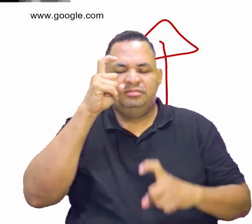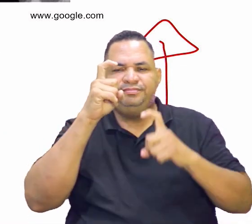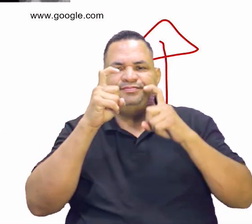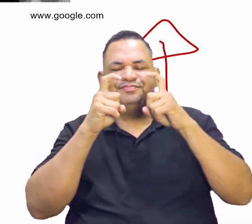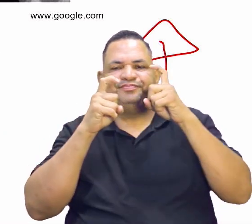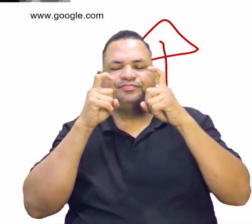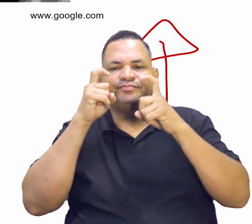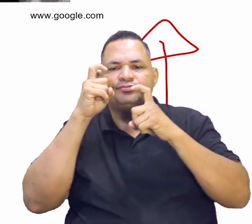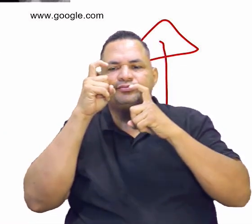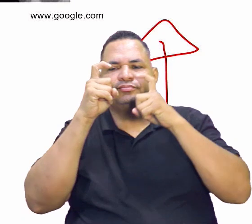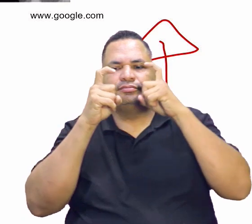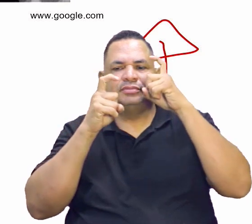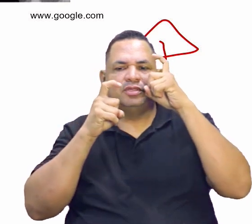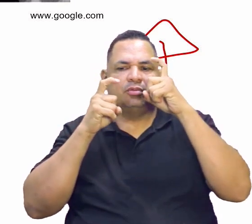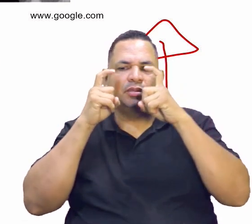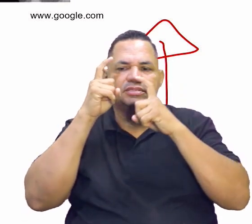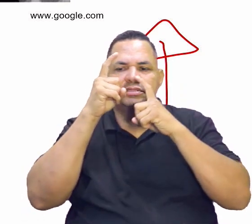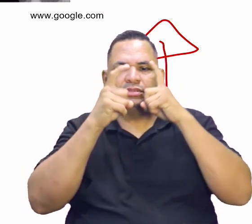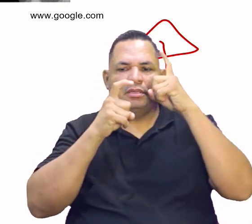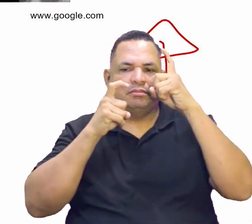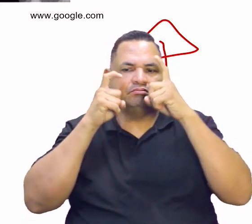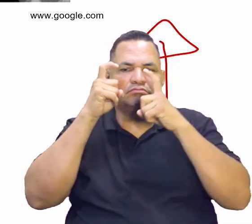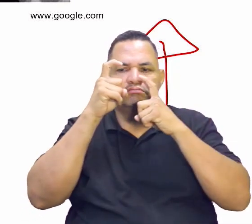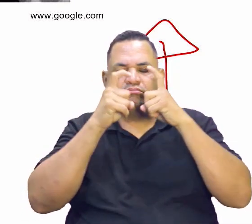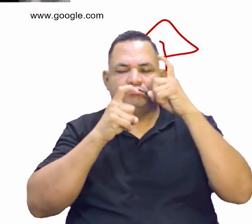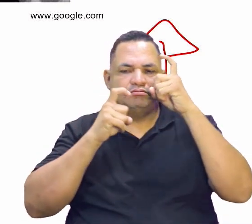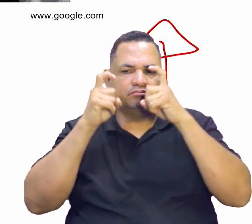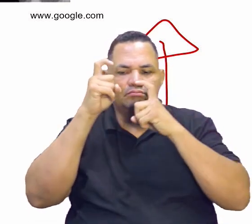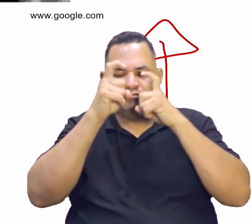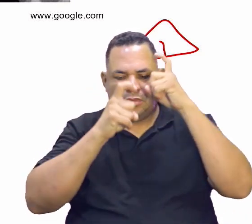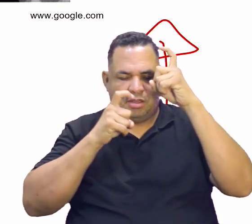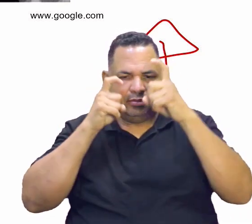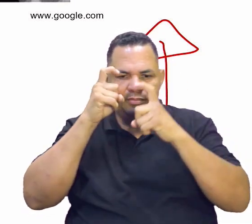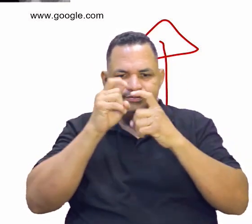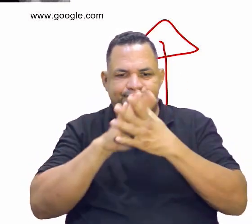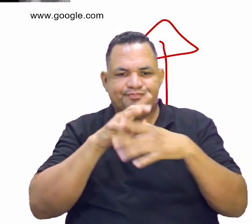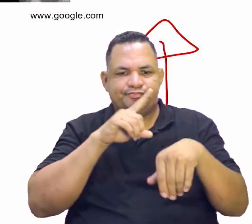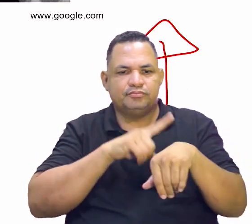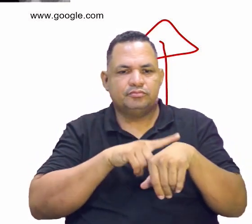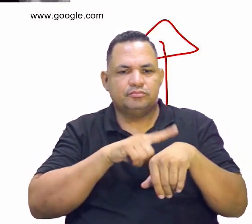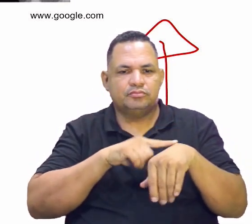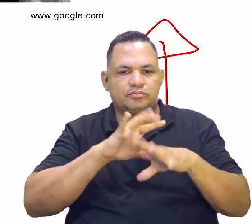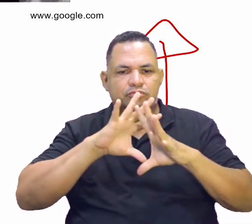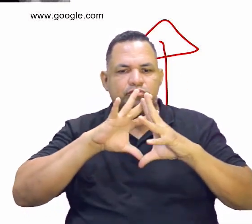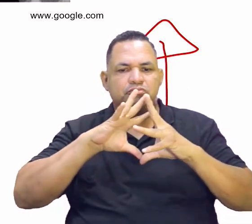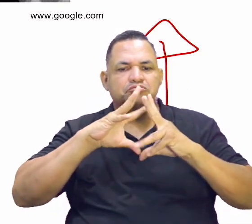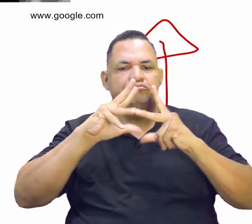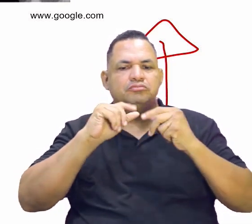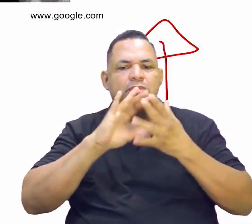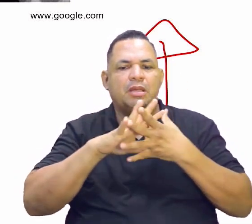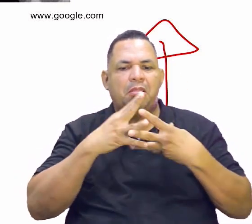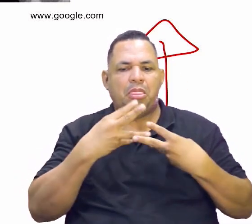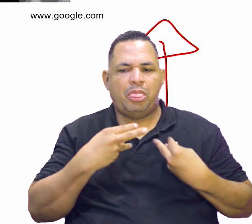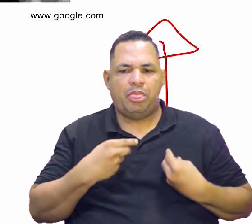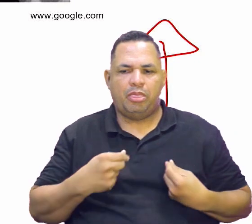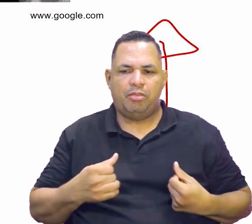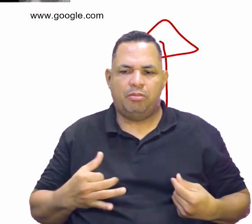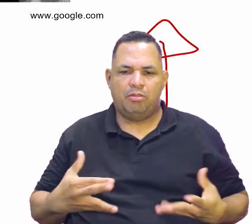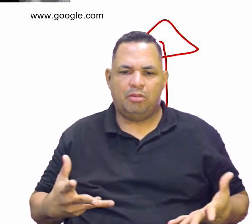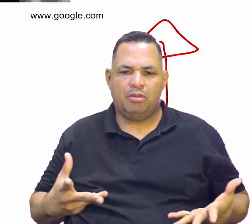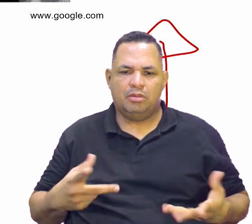com o tempo, será que vale a pena? Olha só, o tempo vai passando e as coisas vão o quê? Se